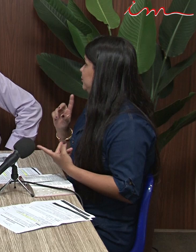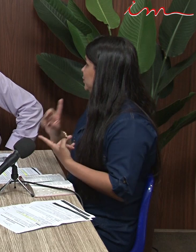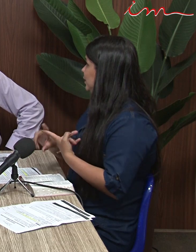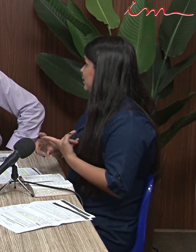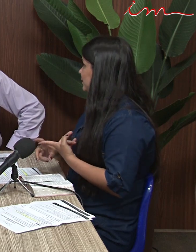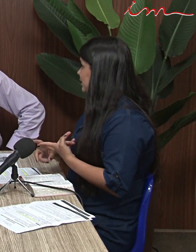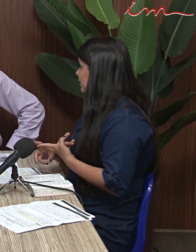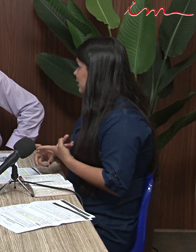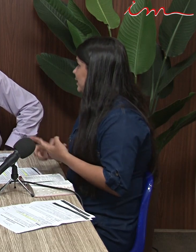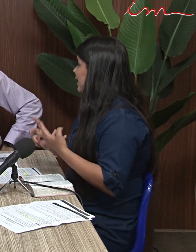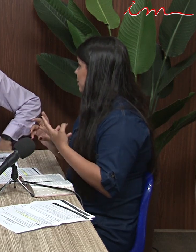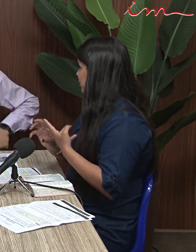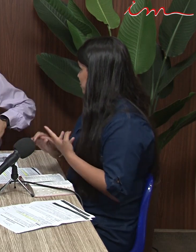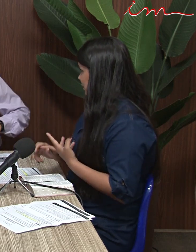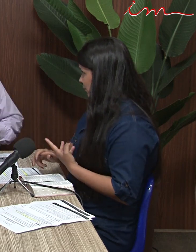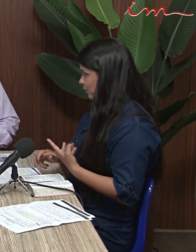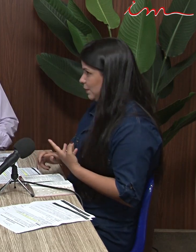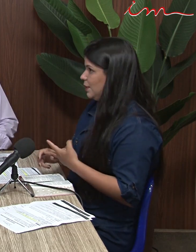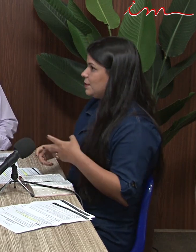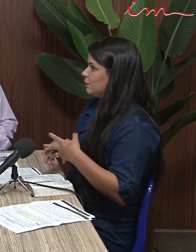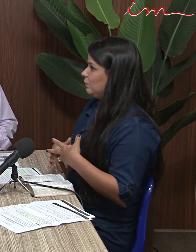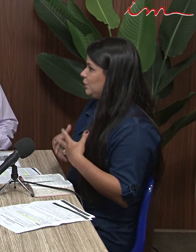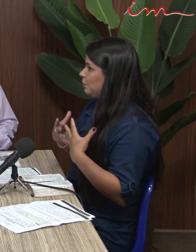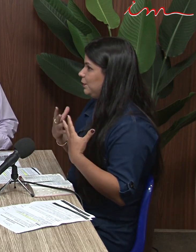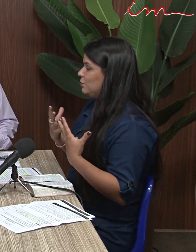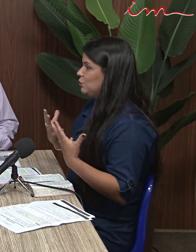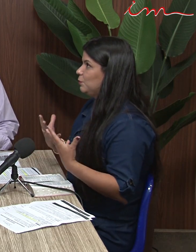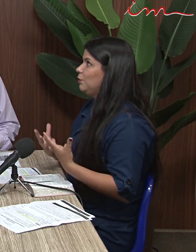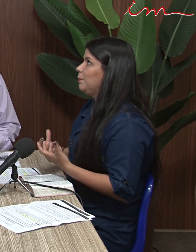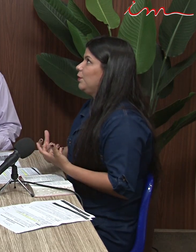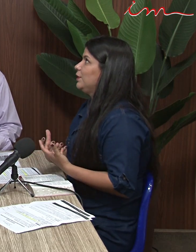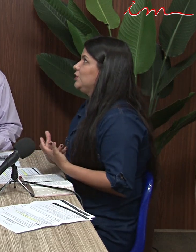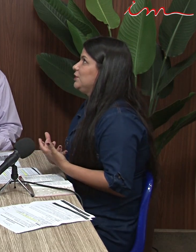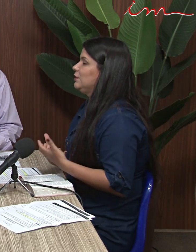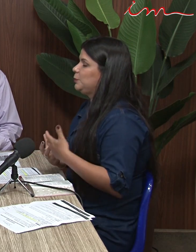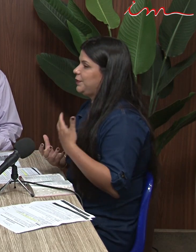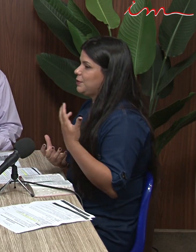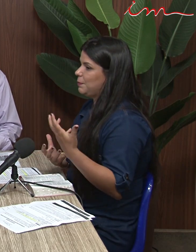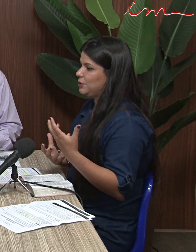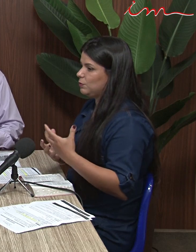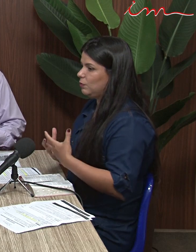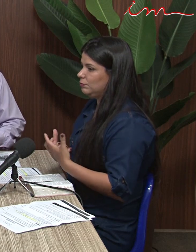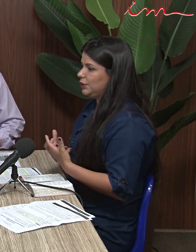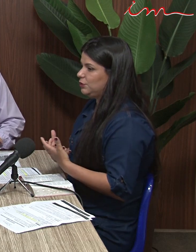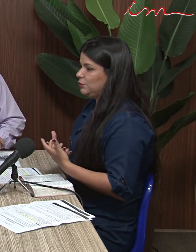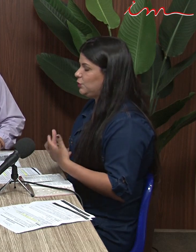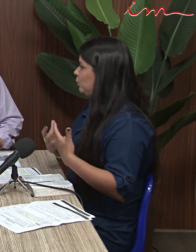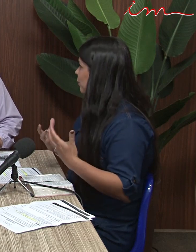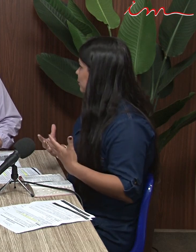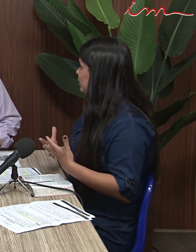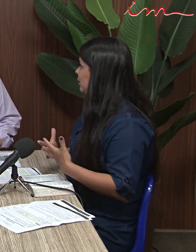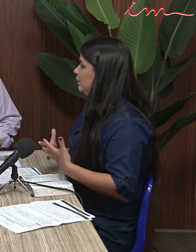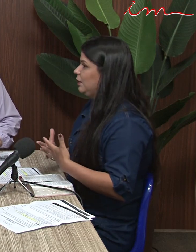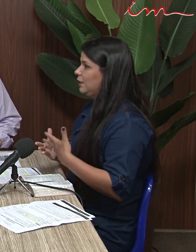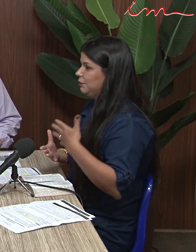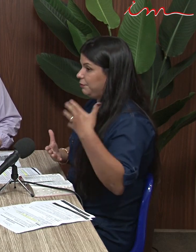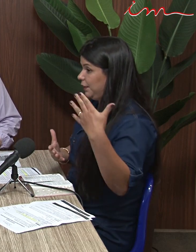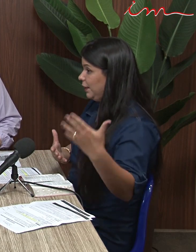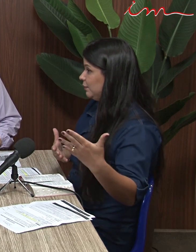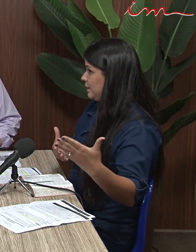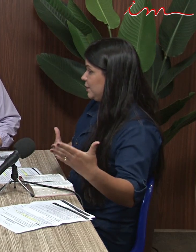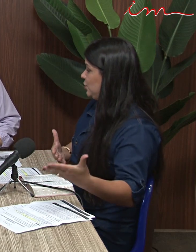que era vigilância e arrependimento. Sim. São duas recomendações muito importantes, especialmente do contexto histórico